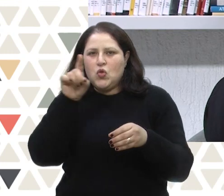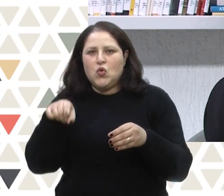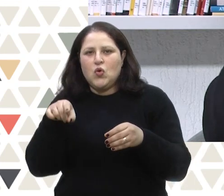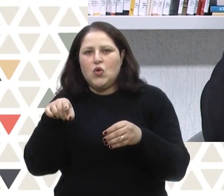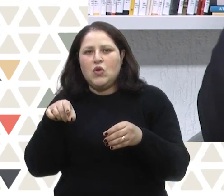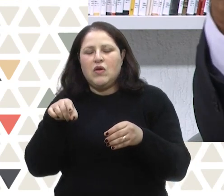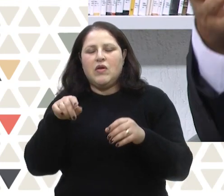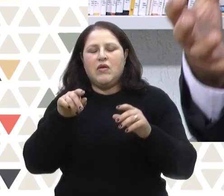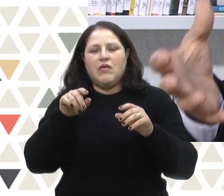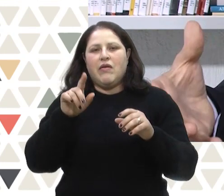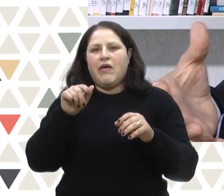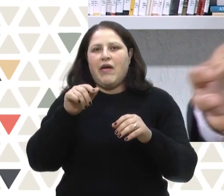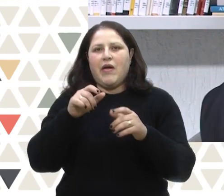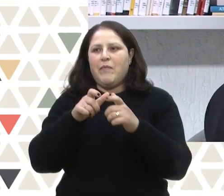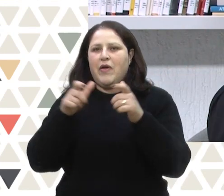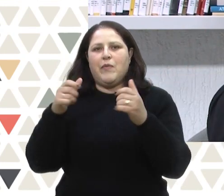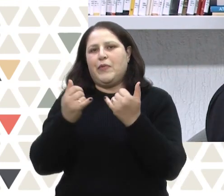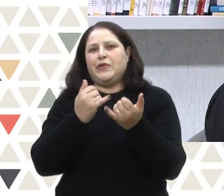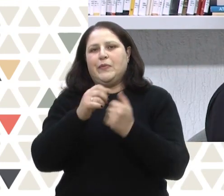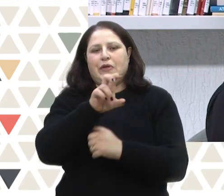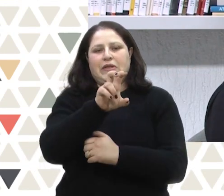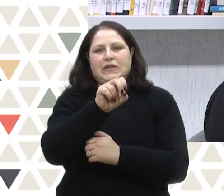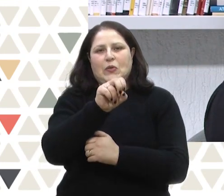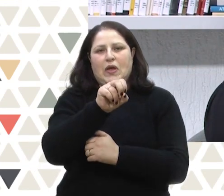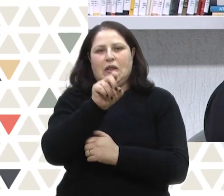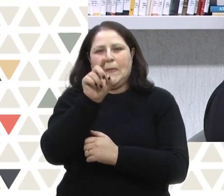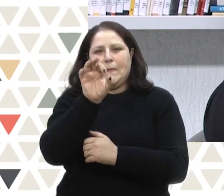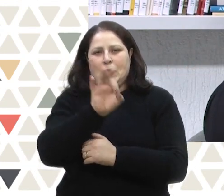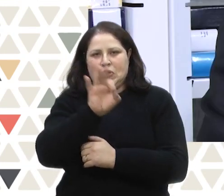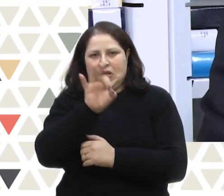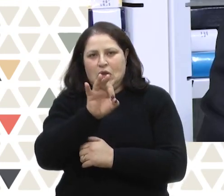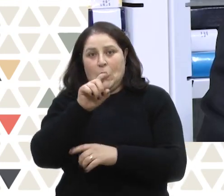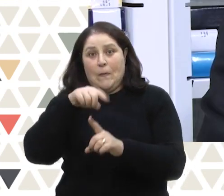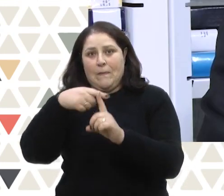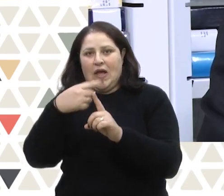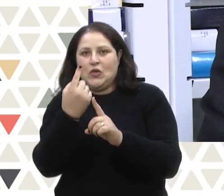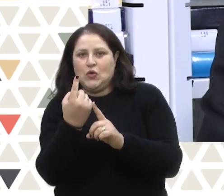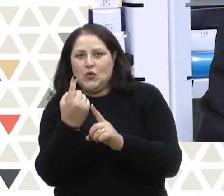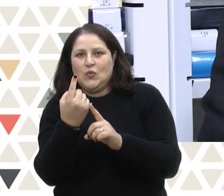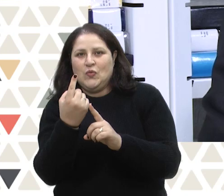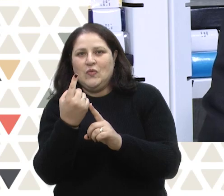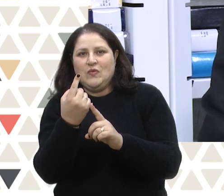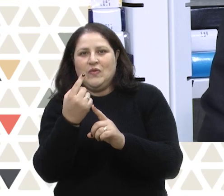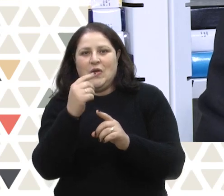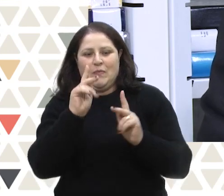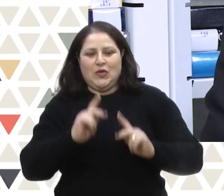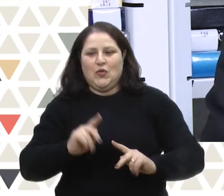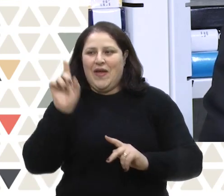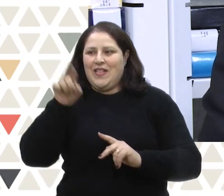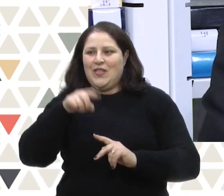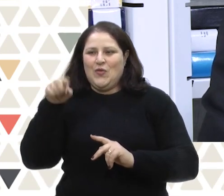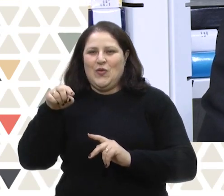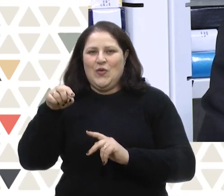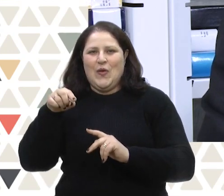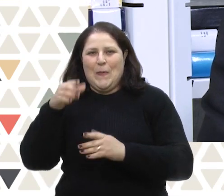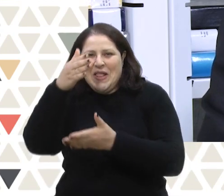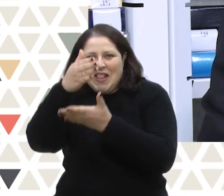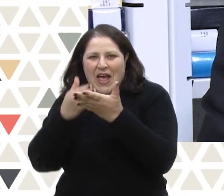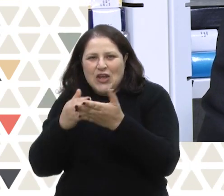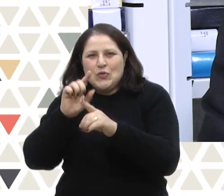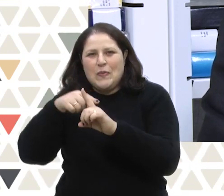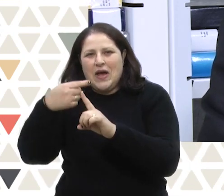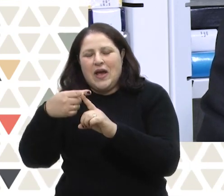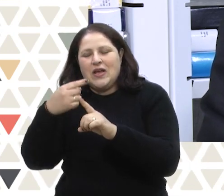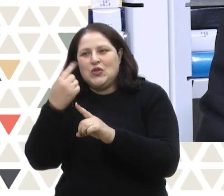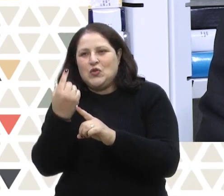Então, 50% mais um dos votos nulos tornaria aquela eleição anulável e mais ainda, algumas fake